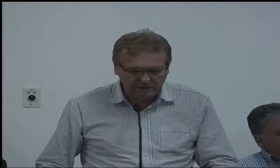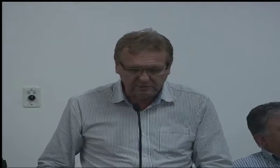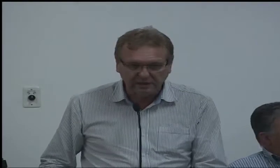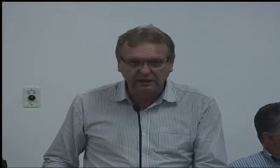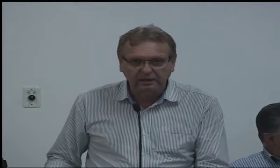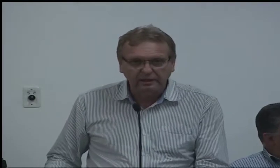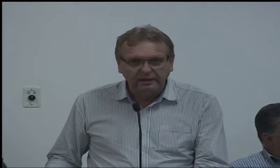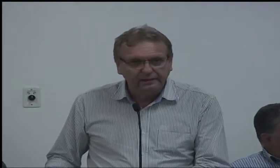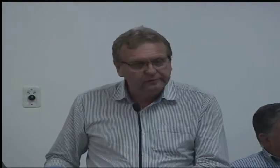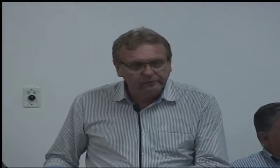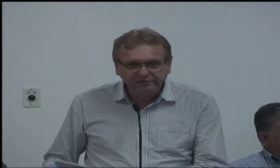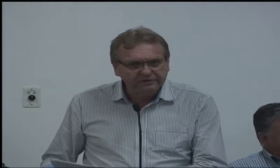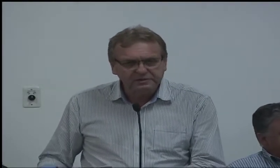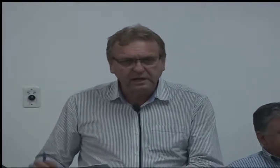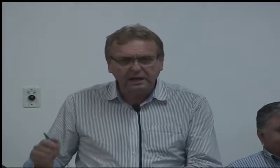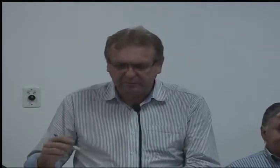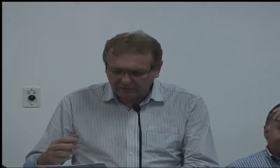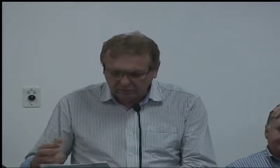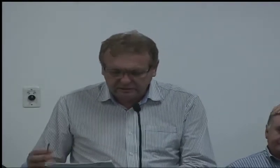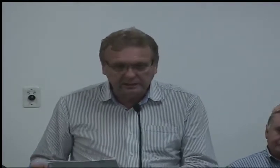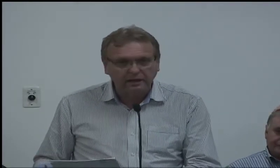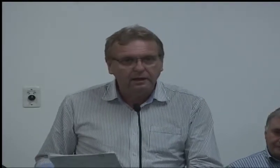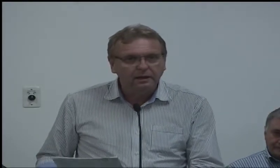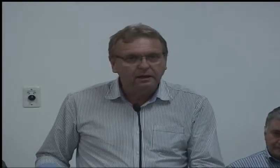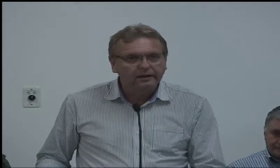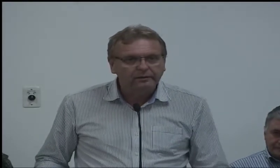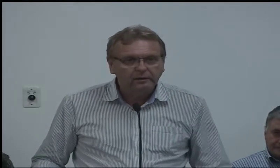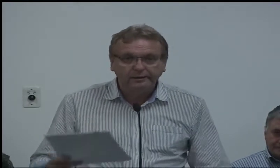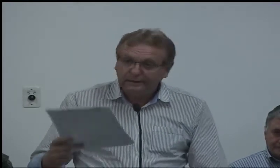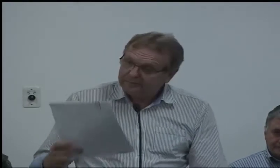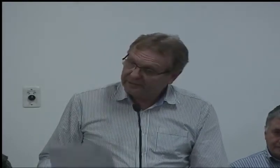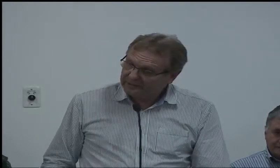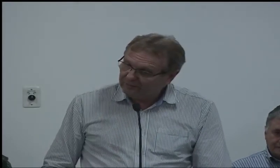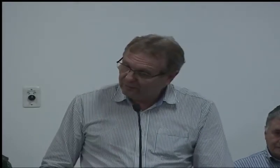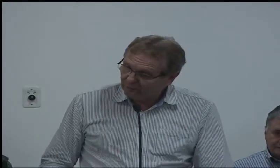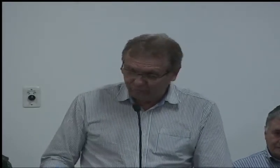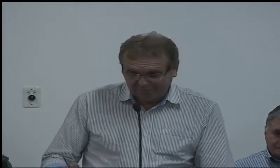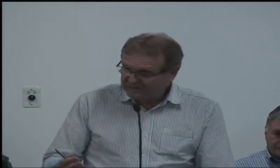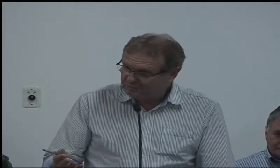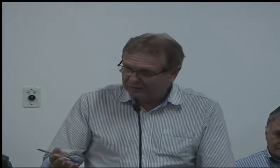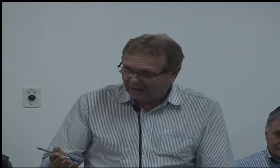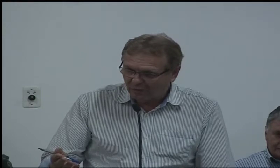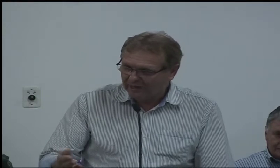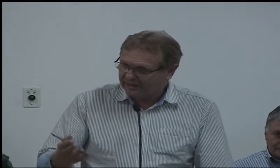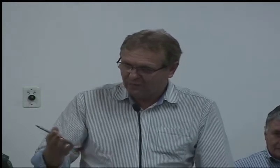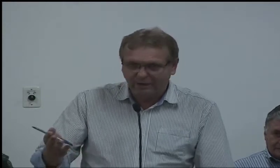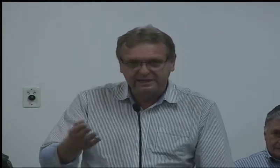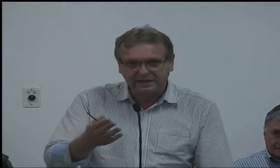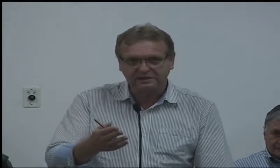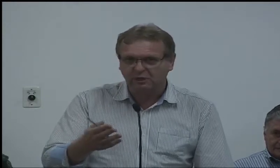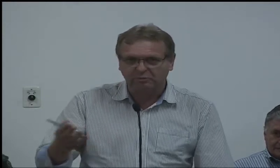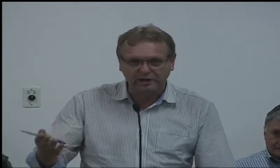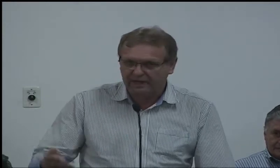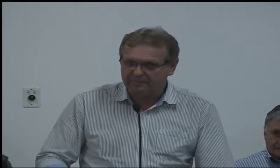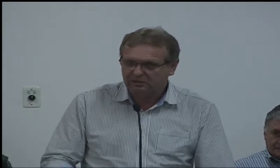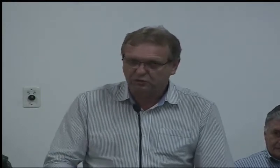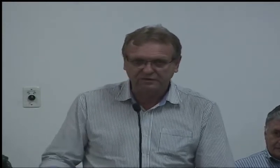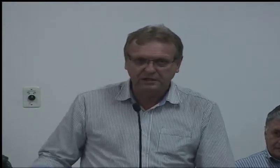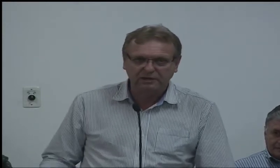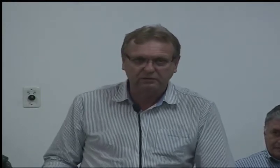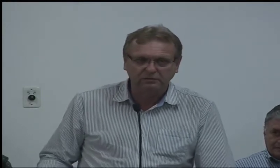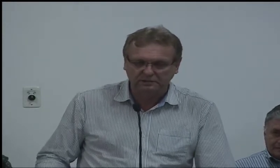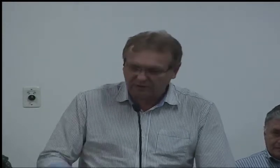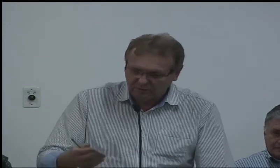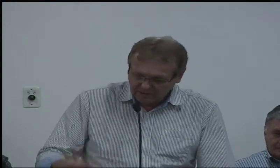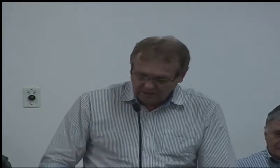falar com isso aqui não fica aquela perguntinha por que mudar um requer uma indicação que o requerimento só